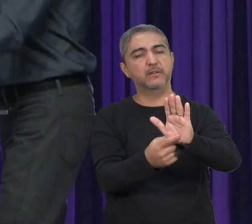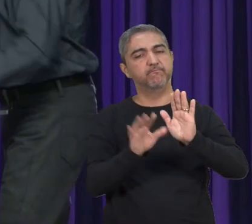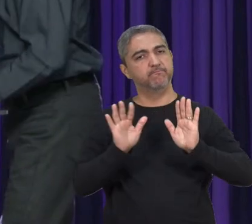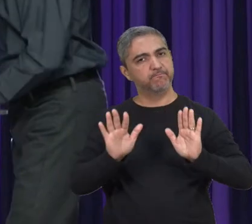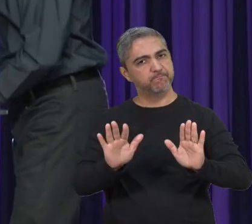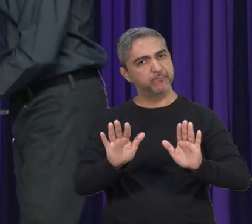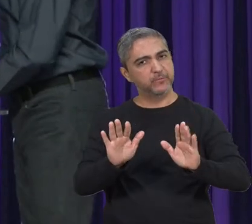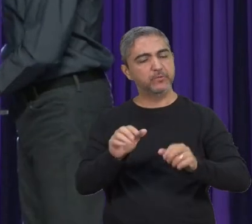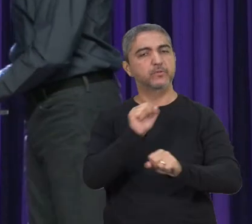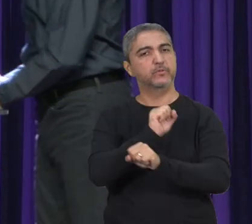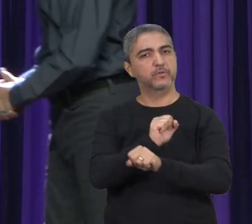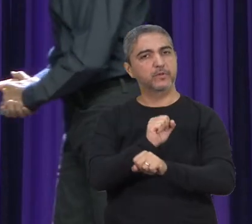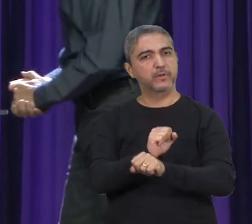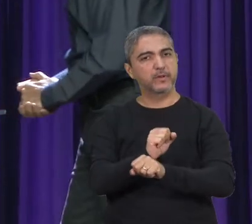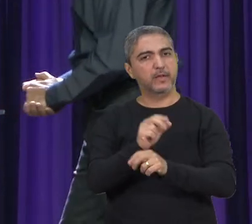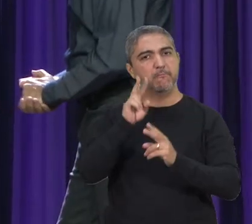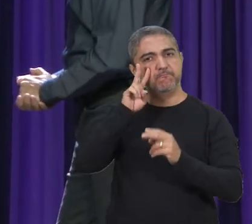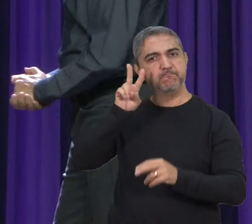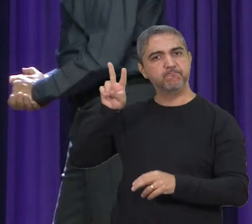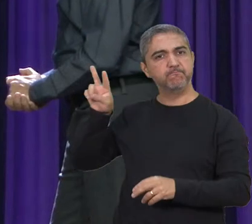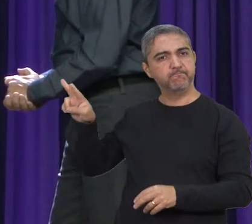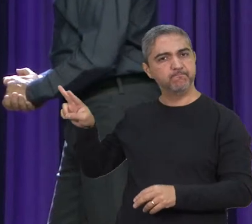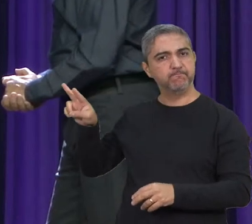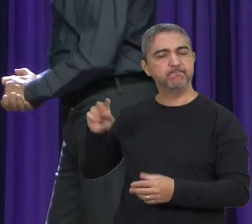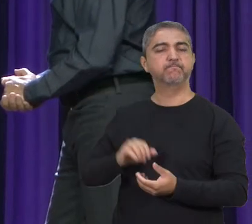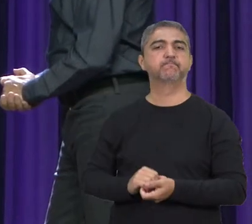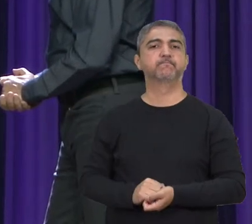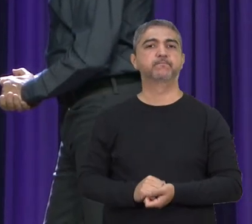favor. Isso, está lá.